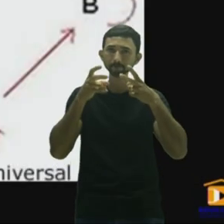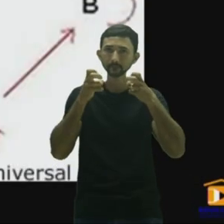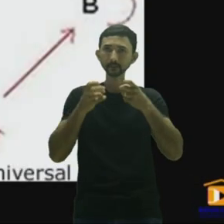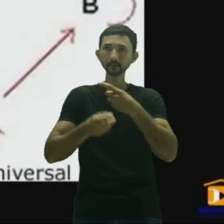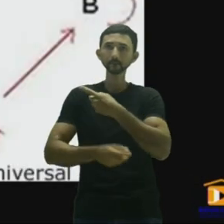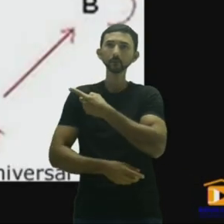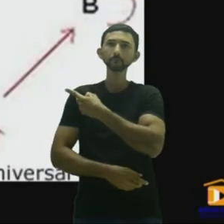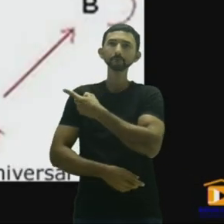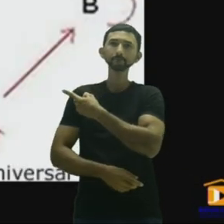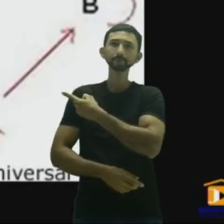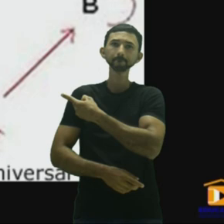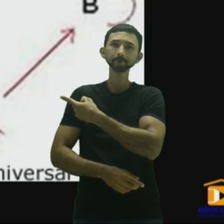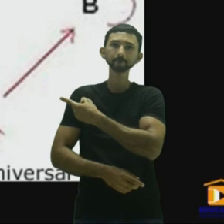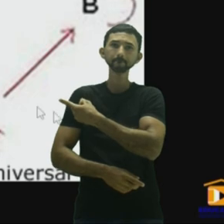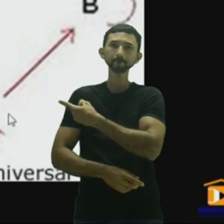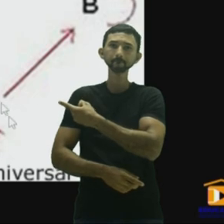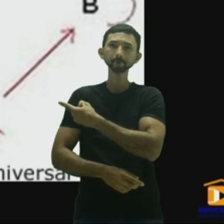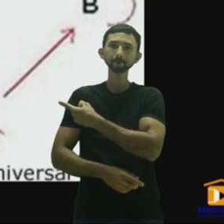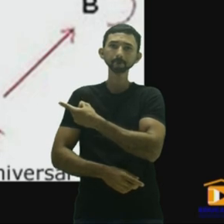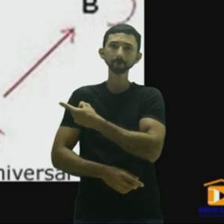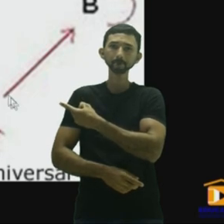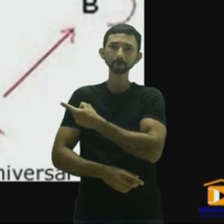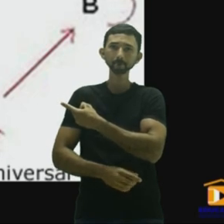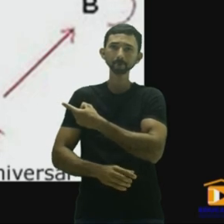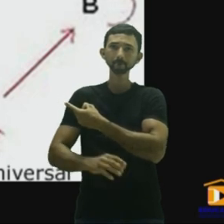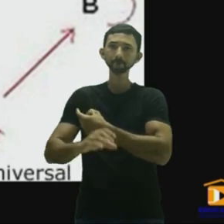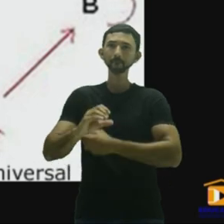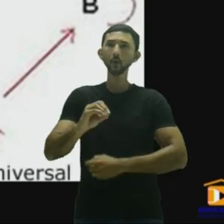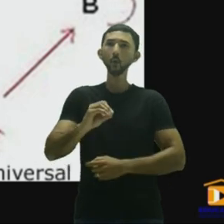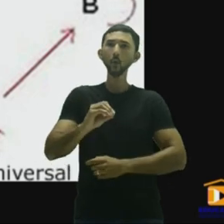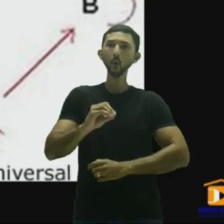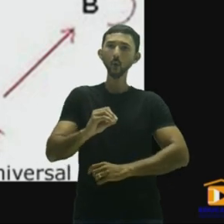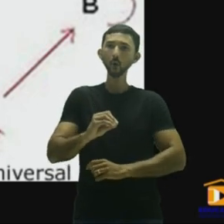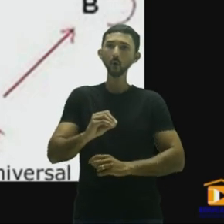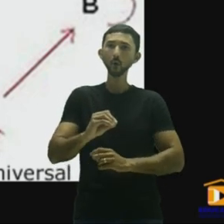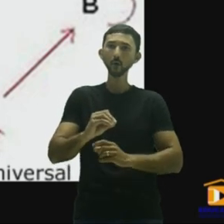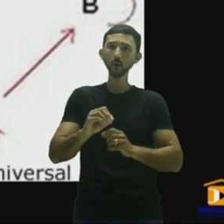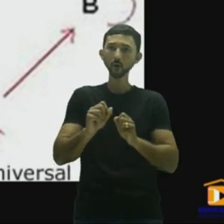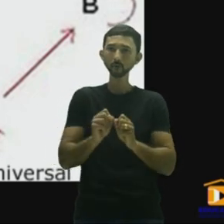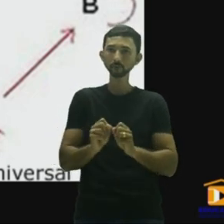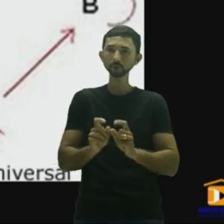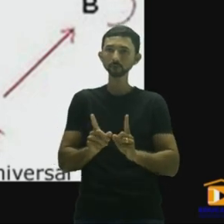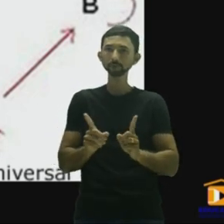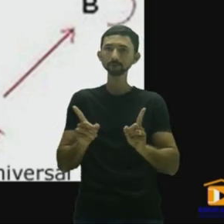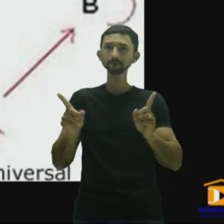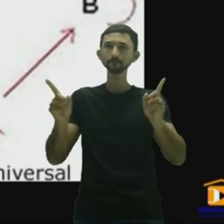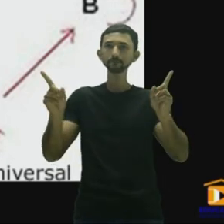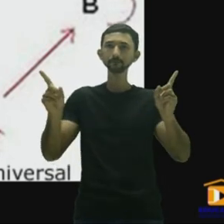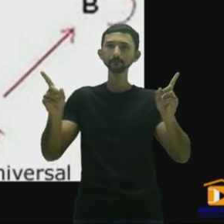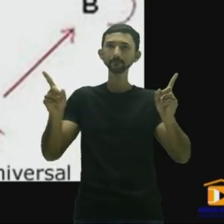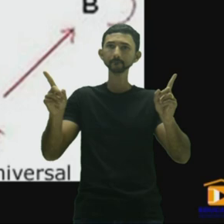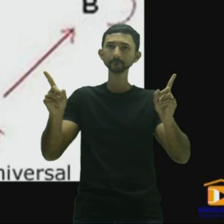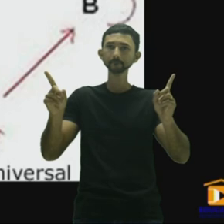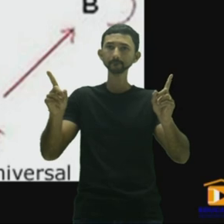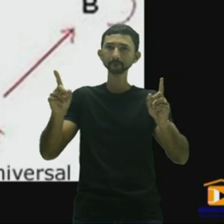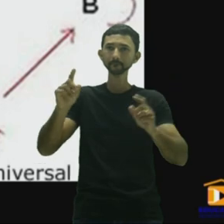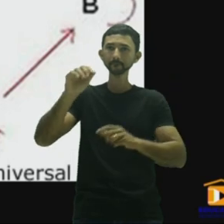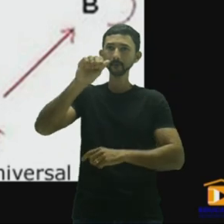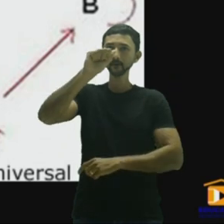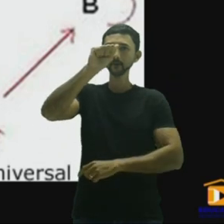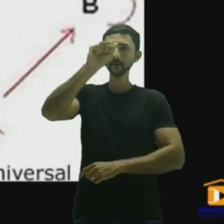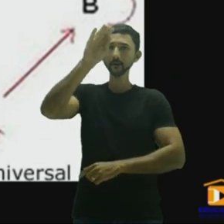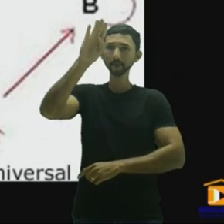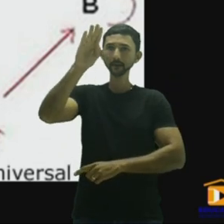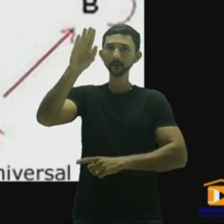imagem, né, que o O, tá? Ele é doador universal e AB é receptor o quê?